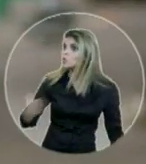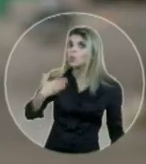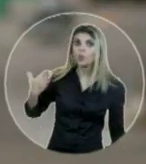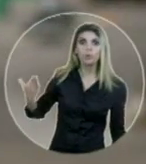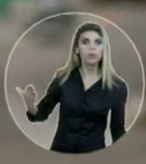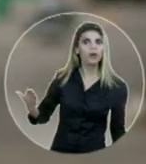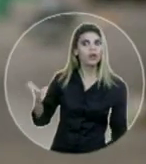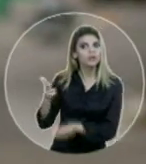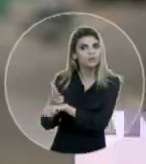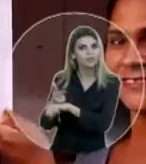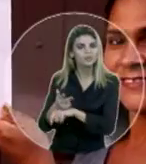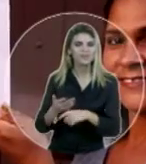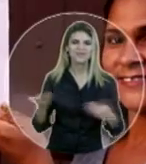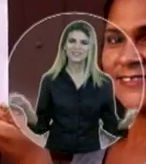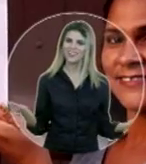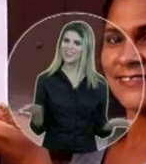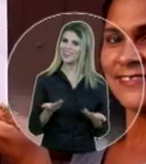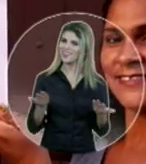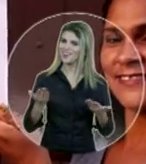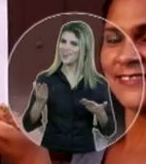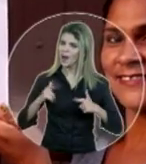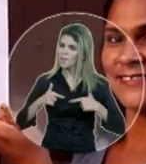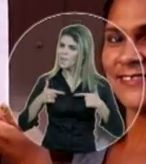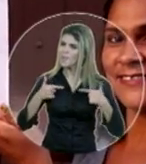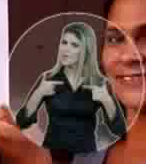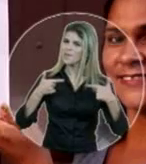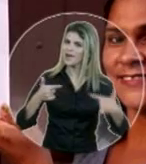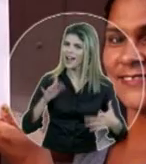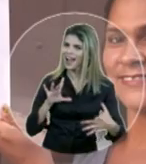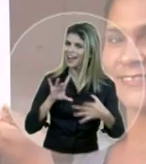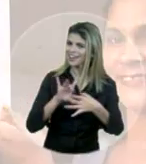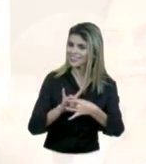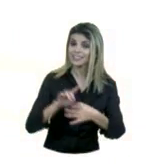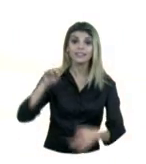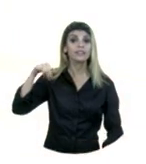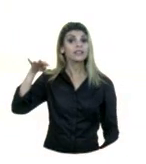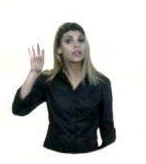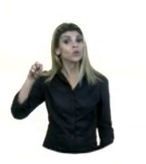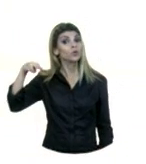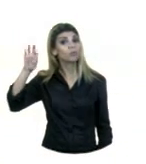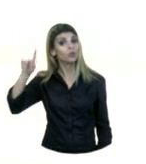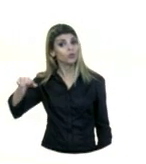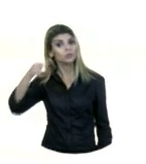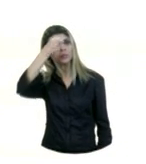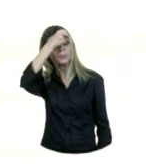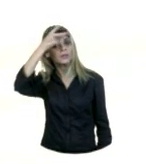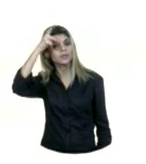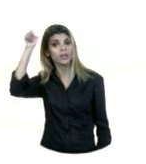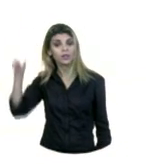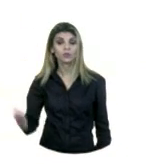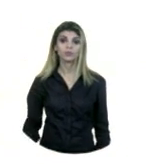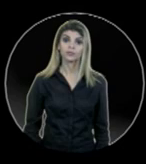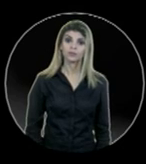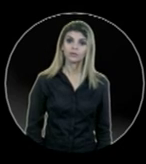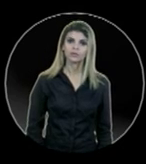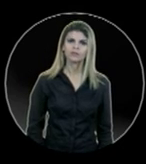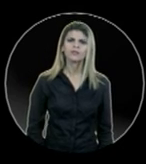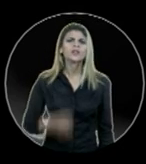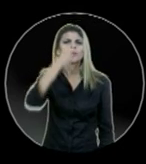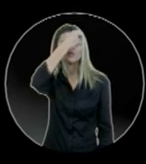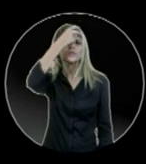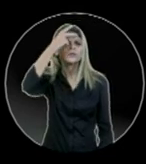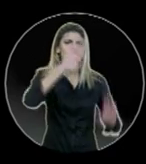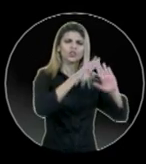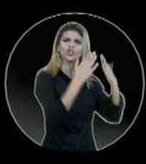fiquei surpreso pelo vídeo. Agora é unir para avançar. Neilton Mulim, prefeito.